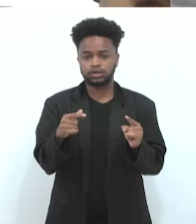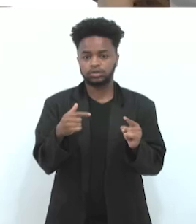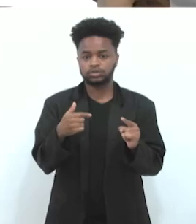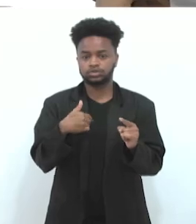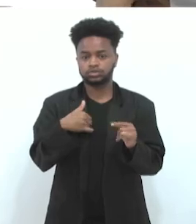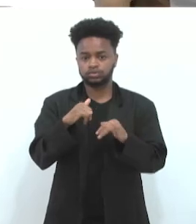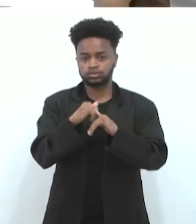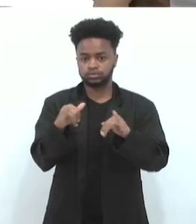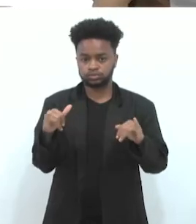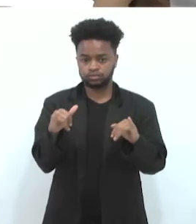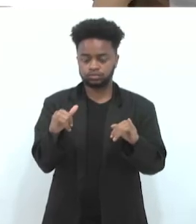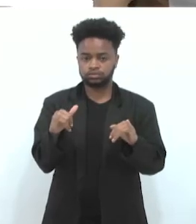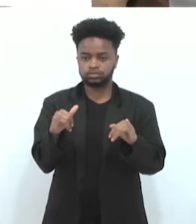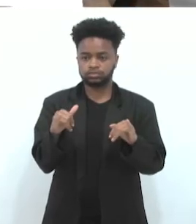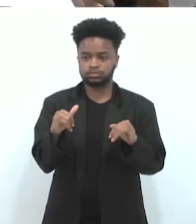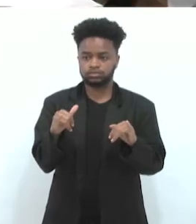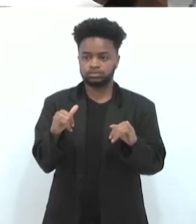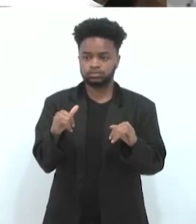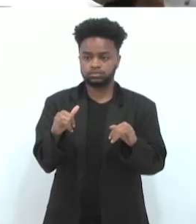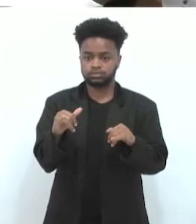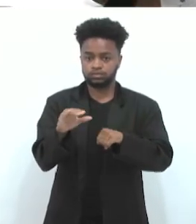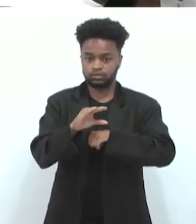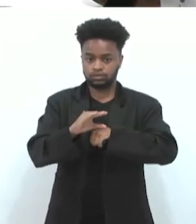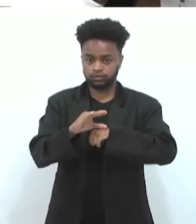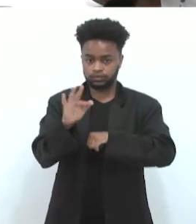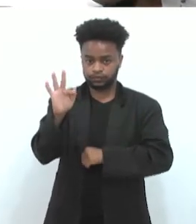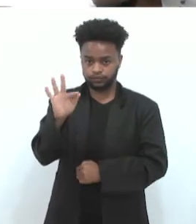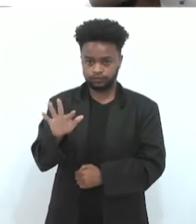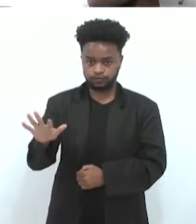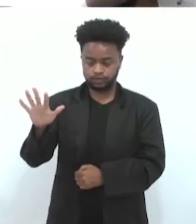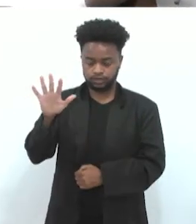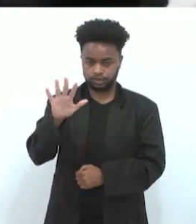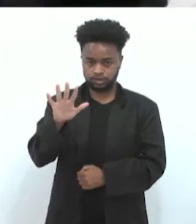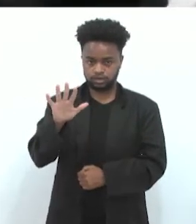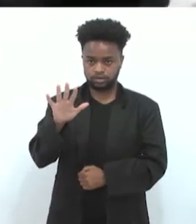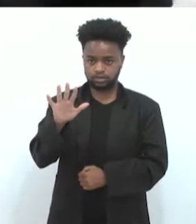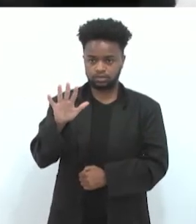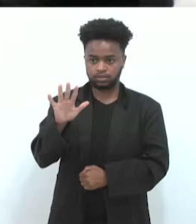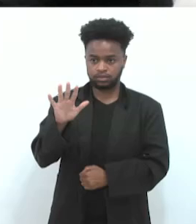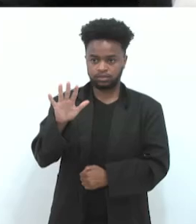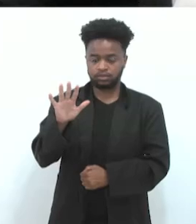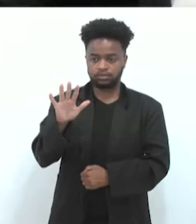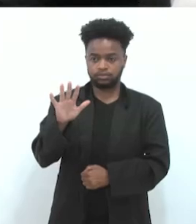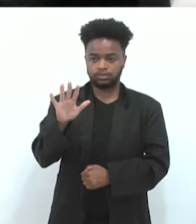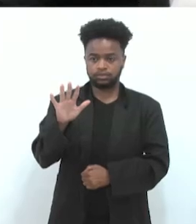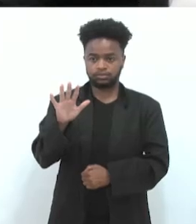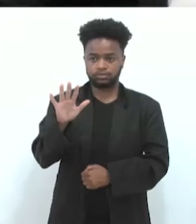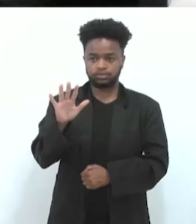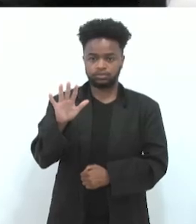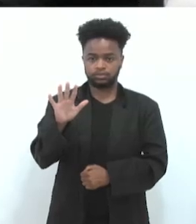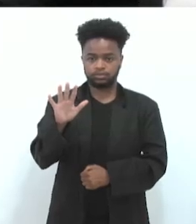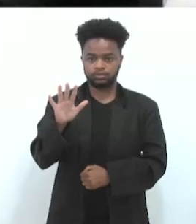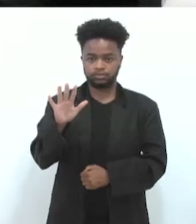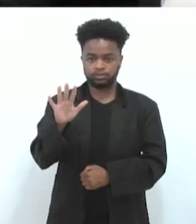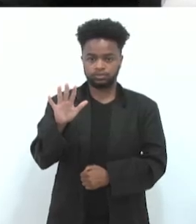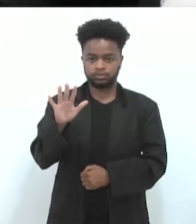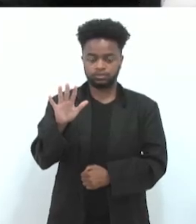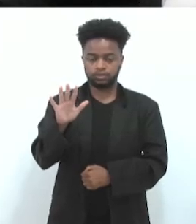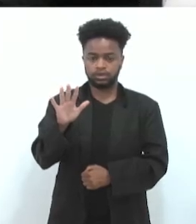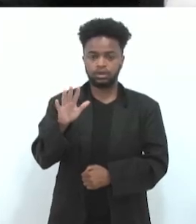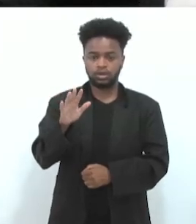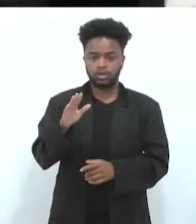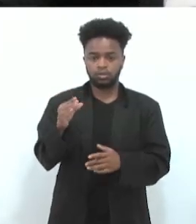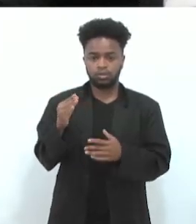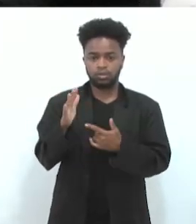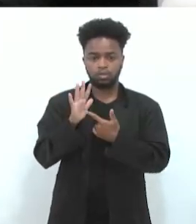aqui que a Constituição Federal, ela veda